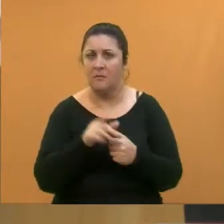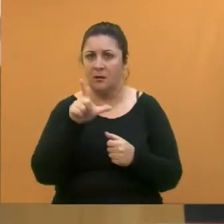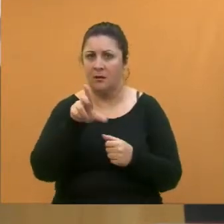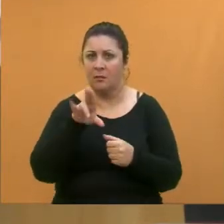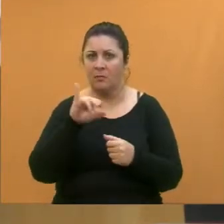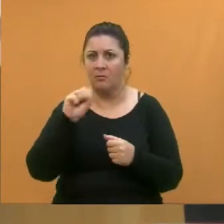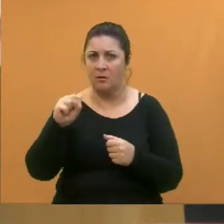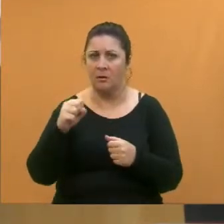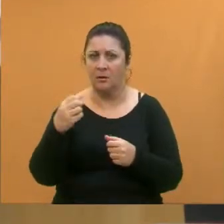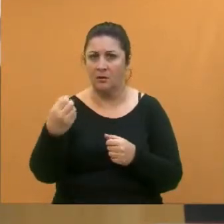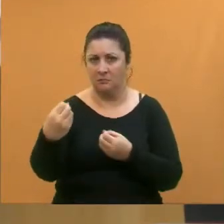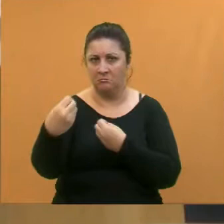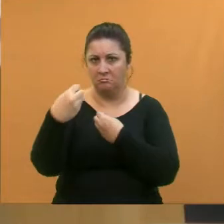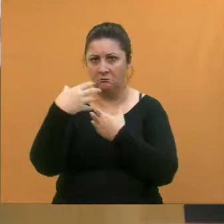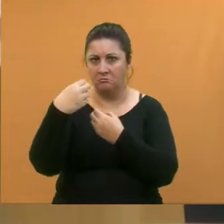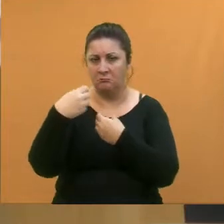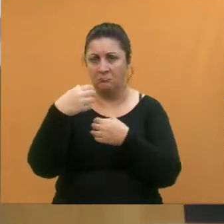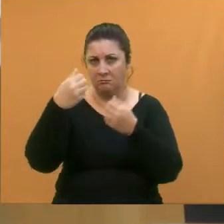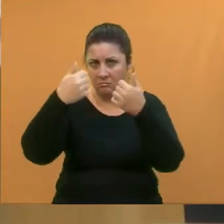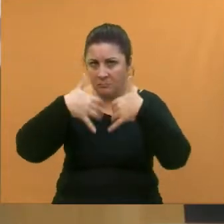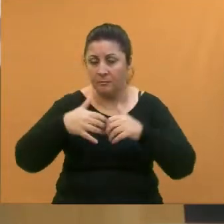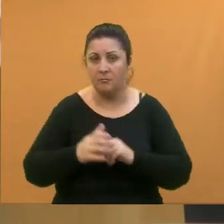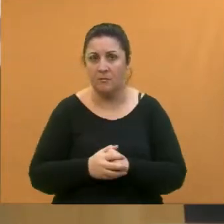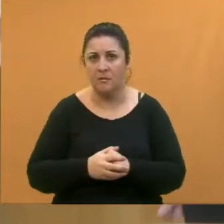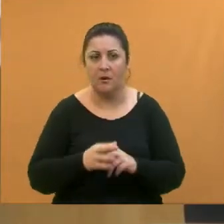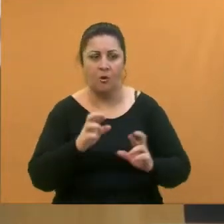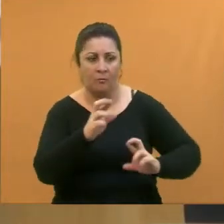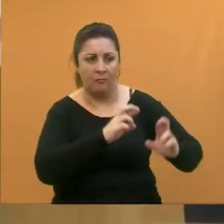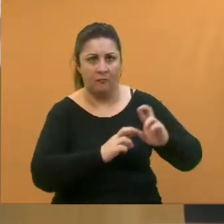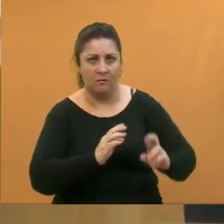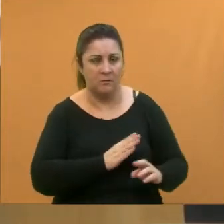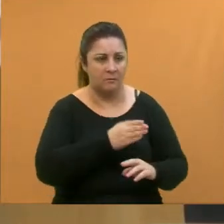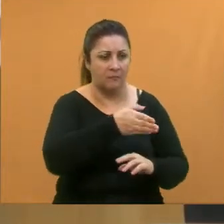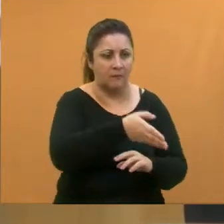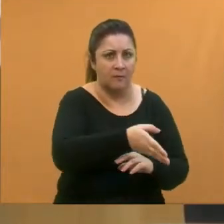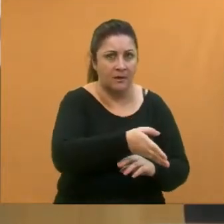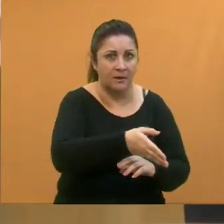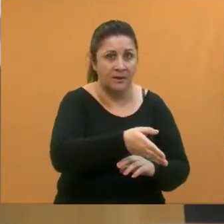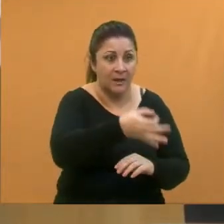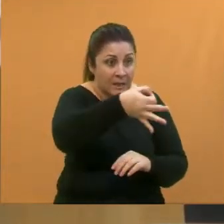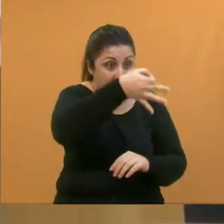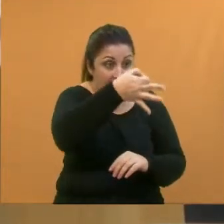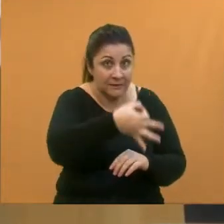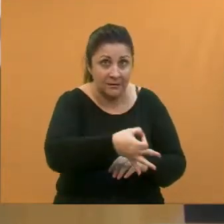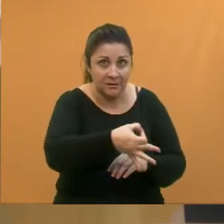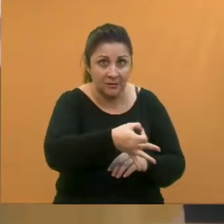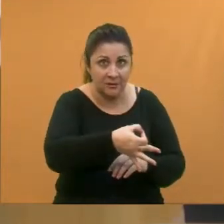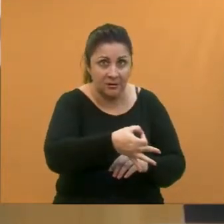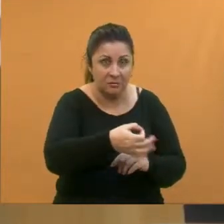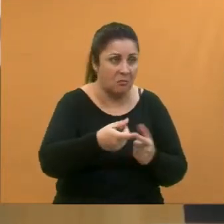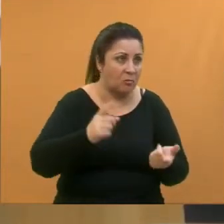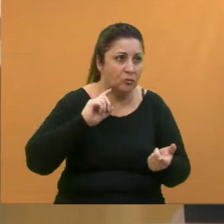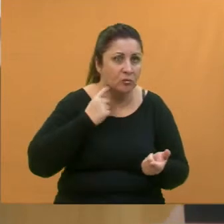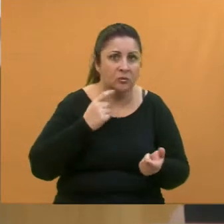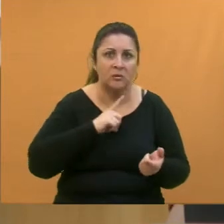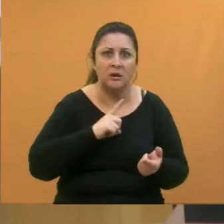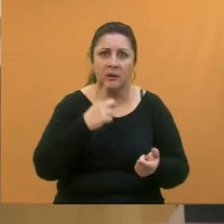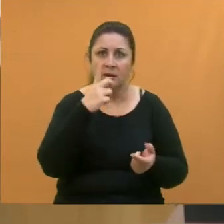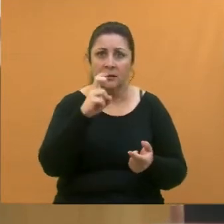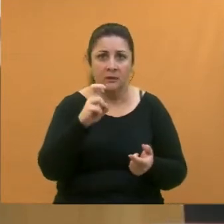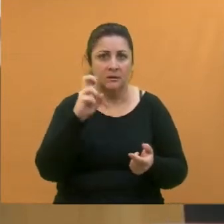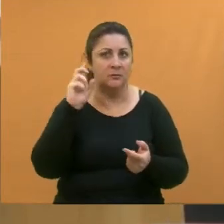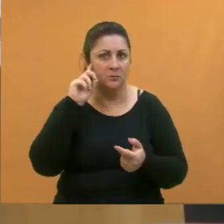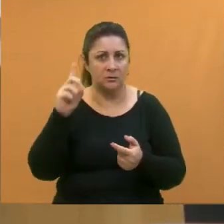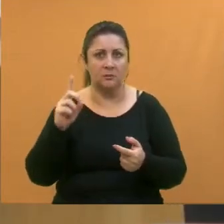bem, o fiscal passa lá, para você que está certinho, e se o terreno estiver sujo, você tem 15 dias para